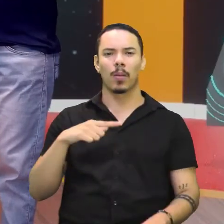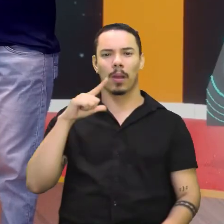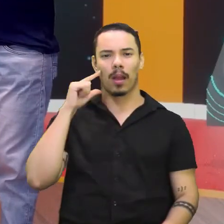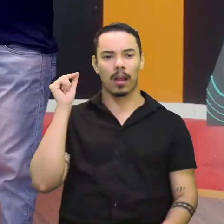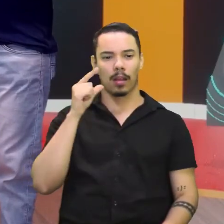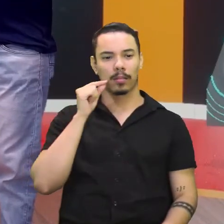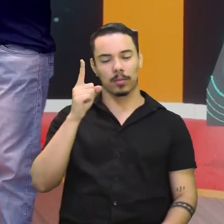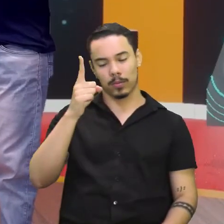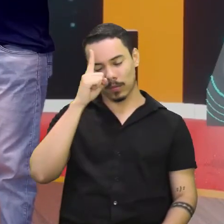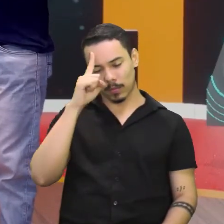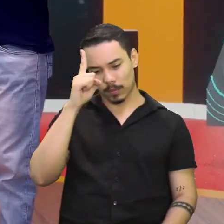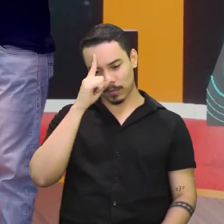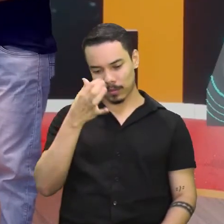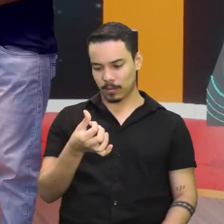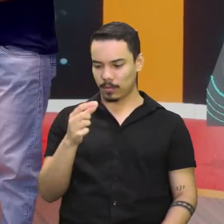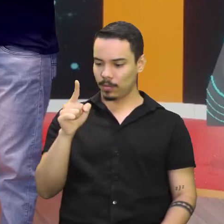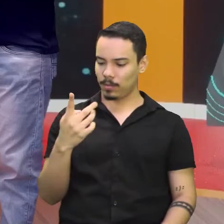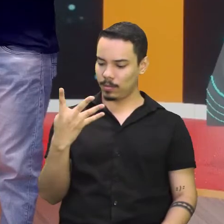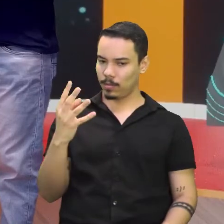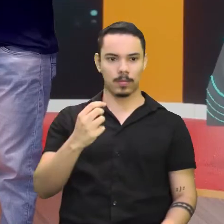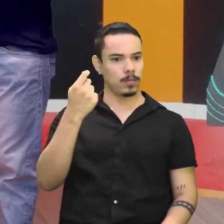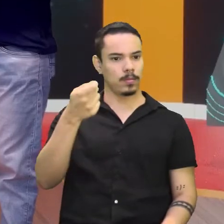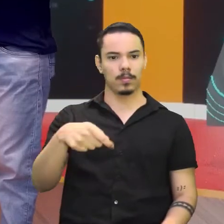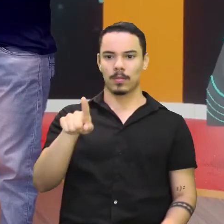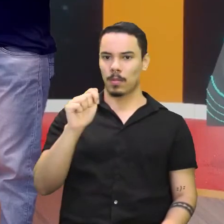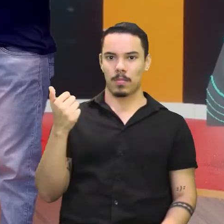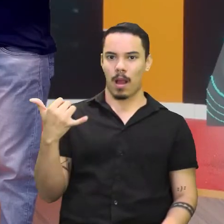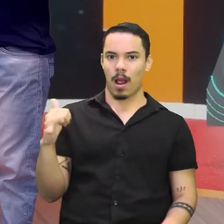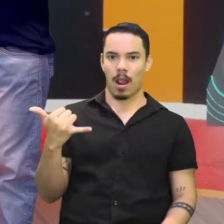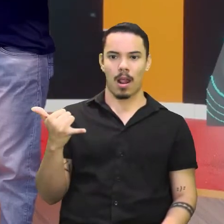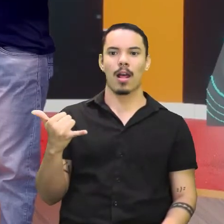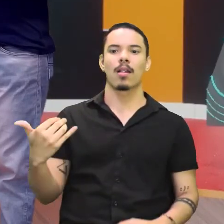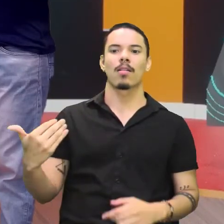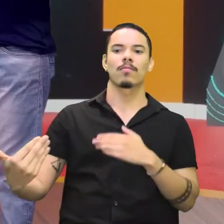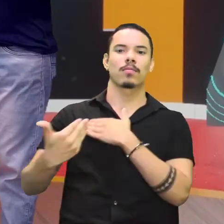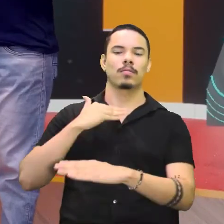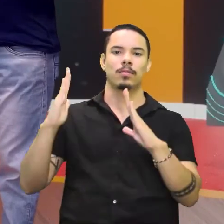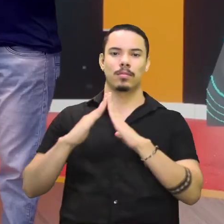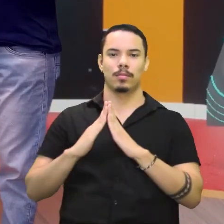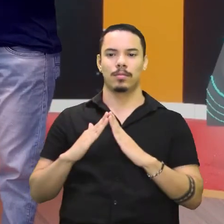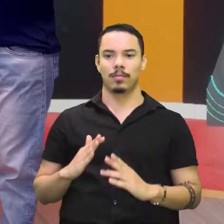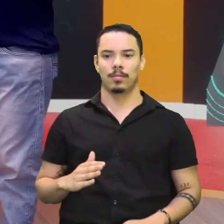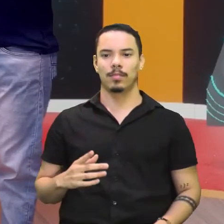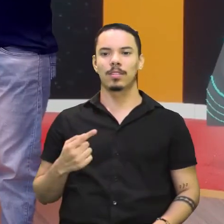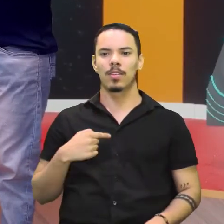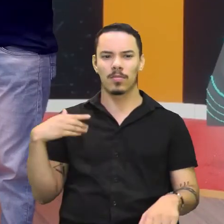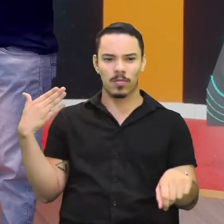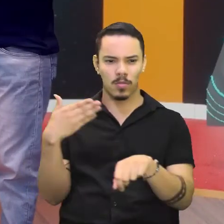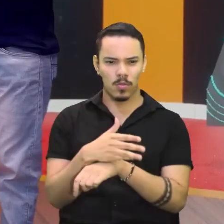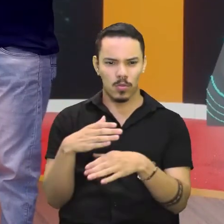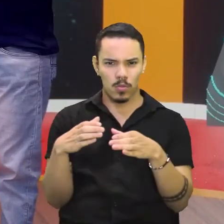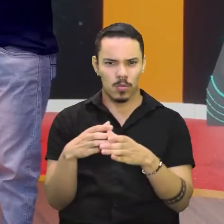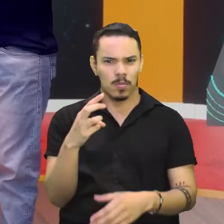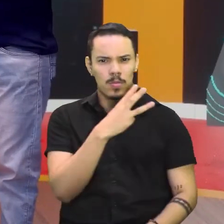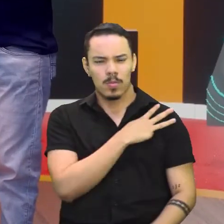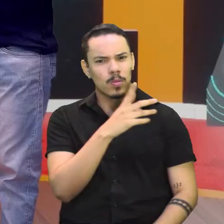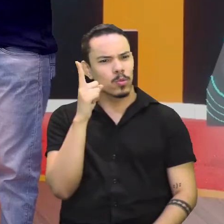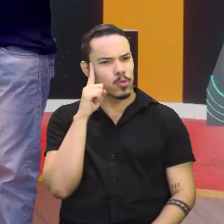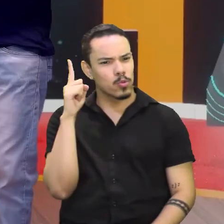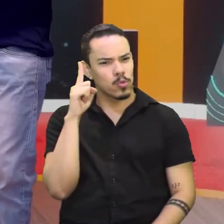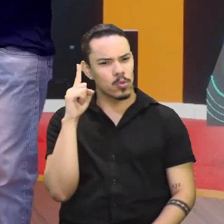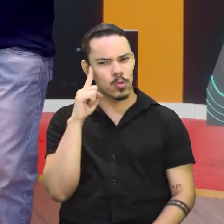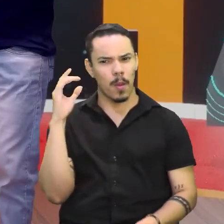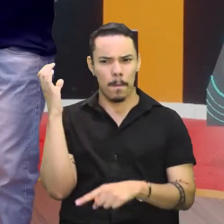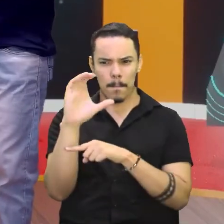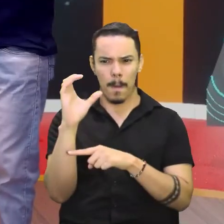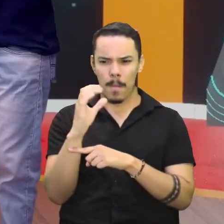todo dia, 6h40, eu não preciso de despertador, tá? Ela me chama. Eu vou invadir o grupo do terceiro ano todo dia, uma questão